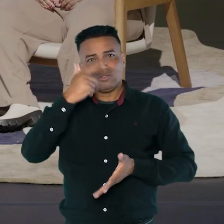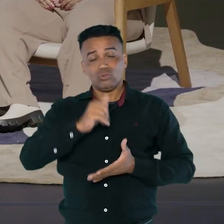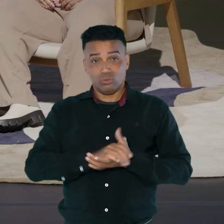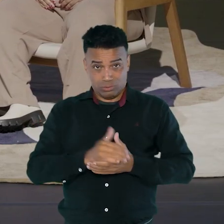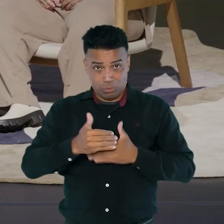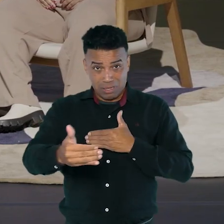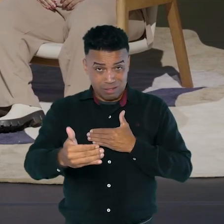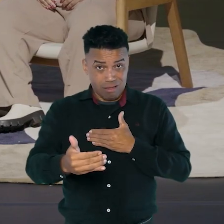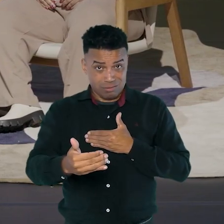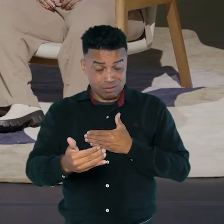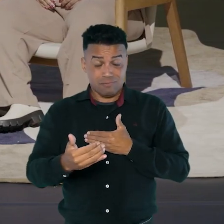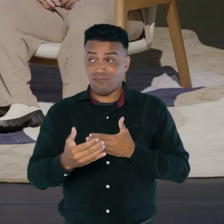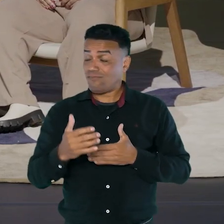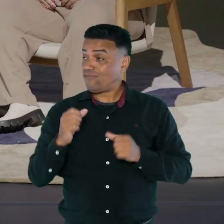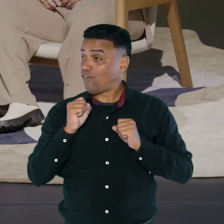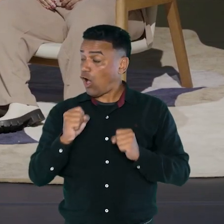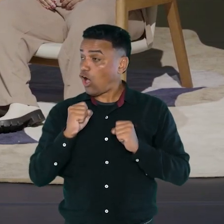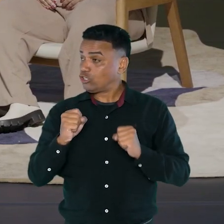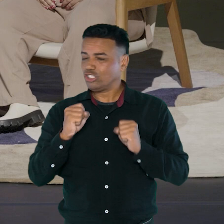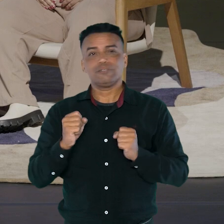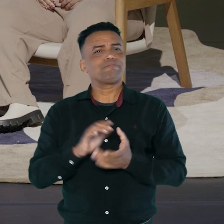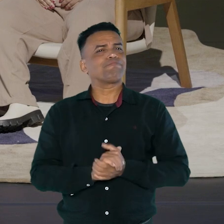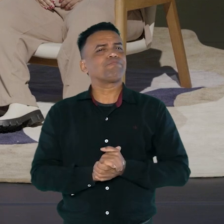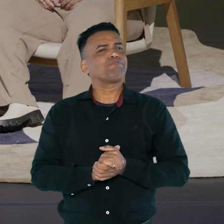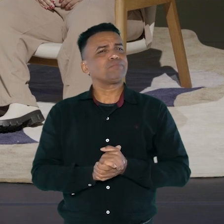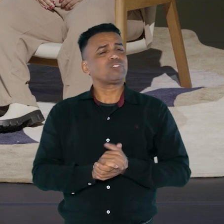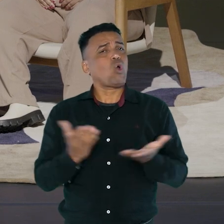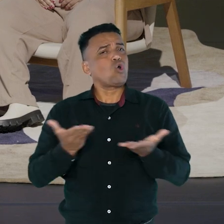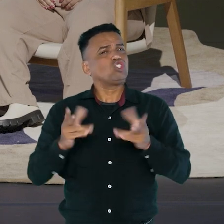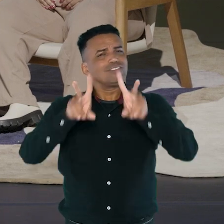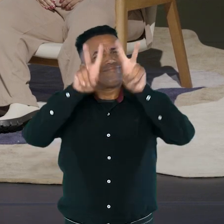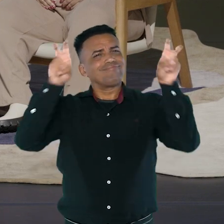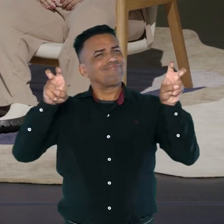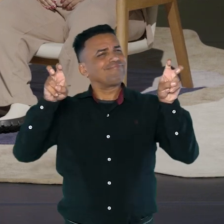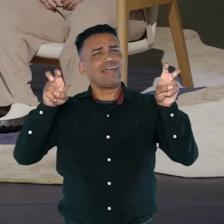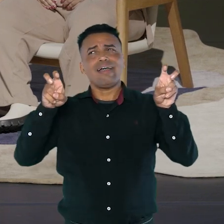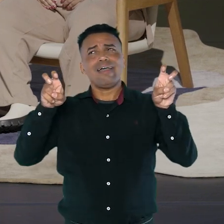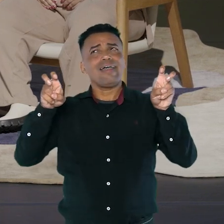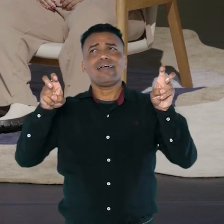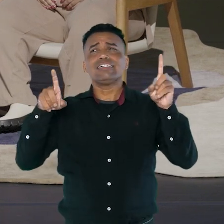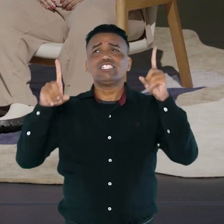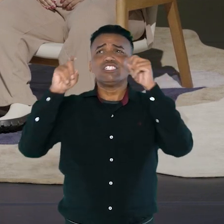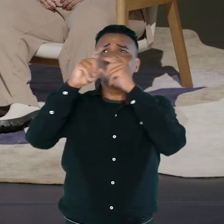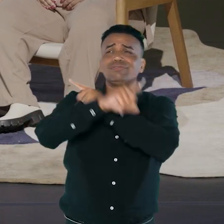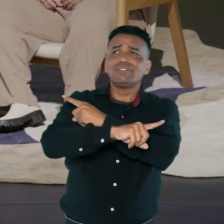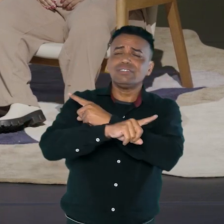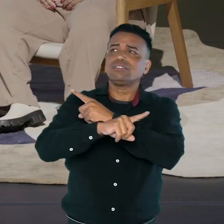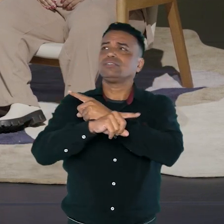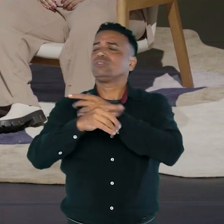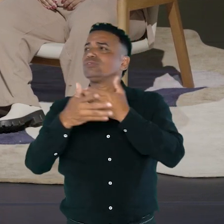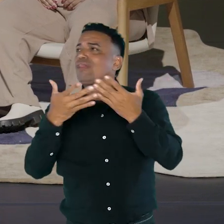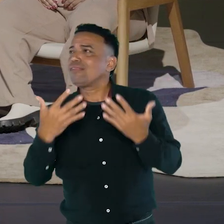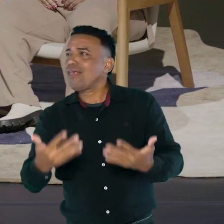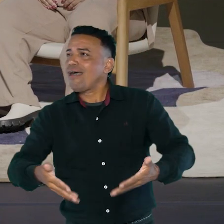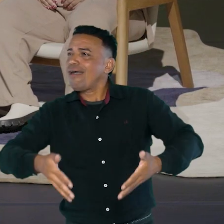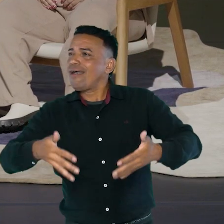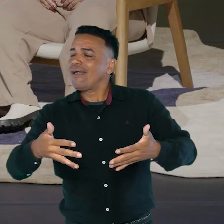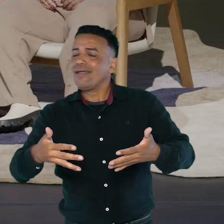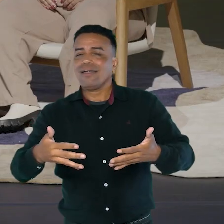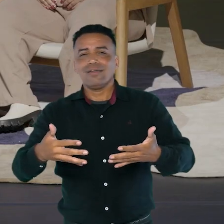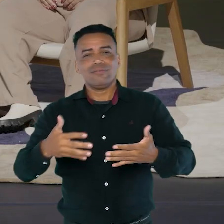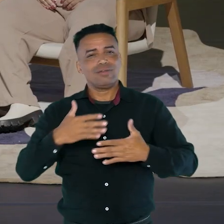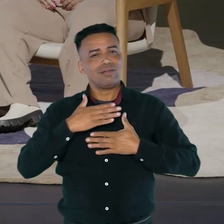mais quente que isso? Bom, o nosso tema hoje, gente, ele é complexo, leve, suave